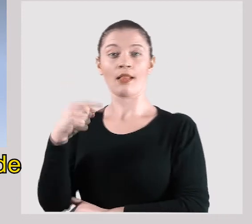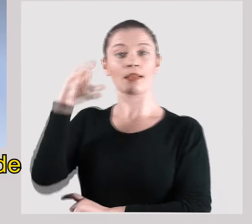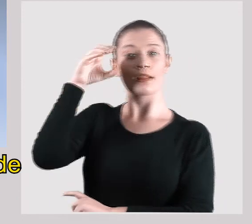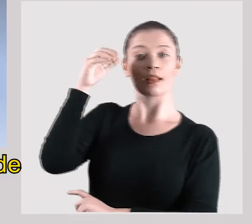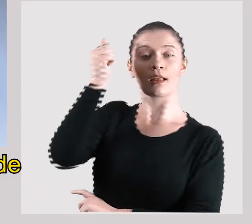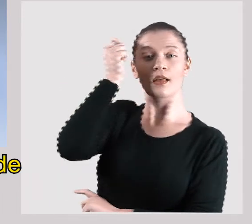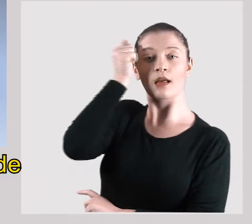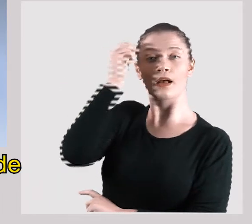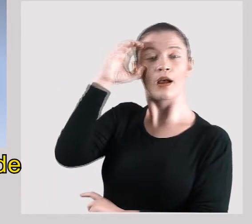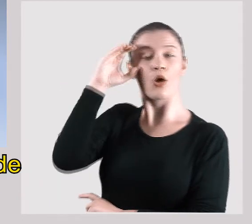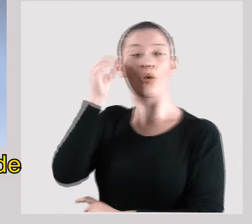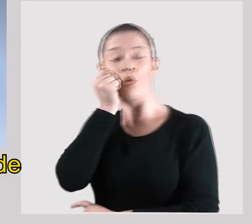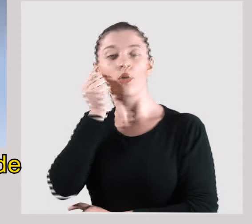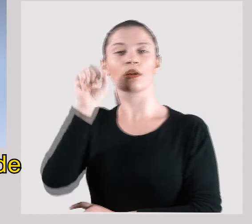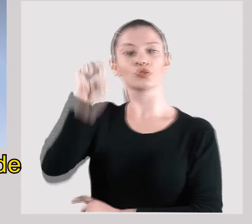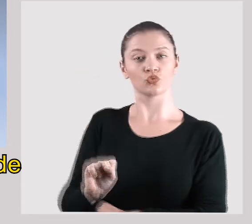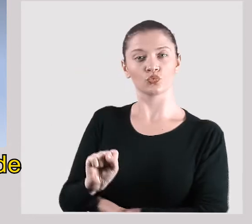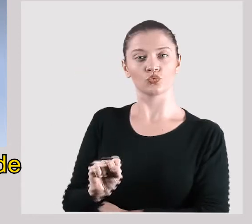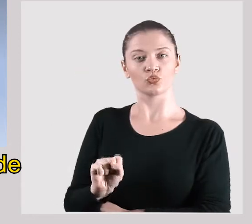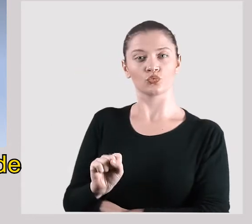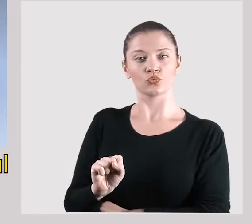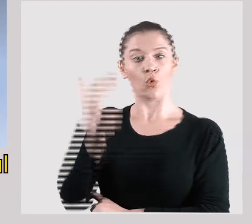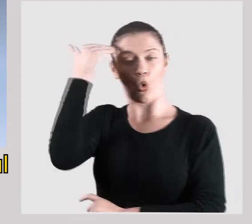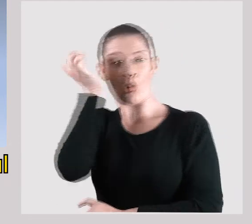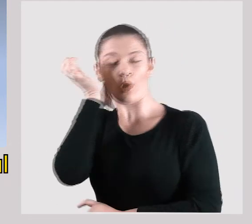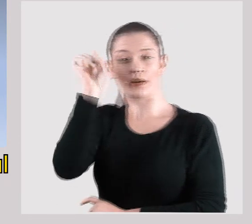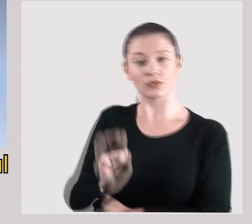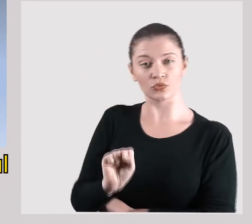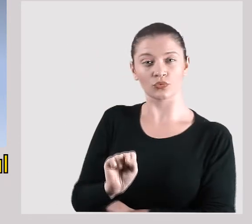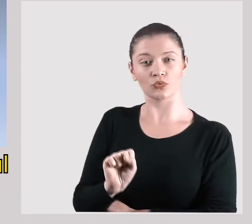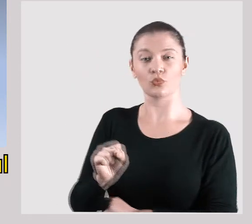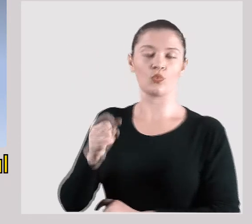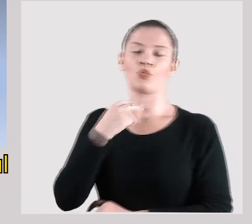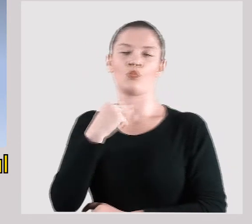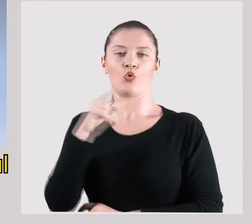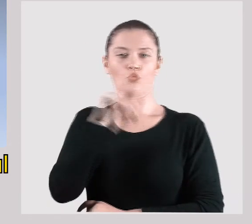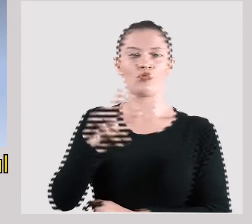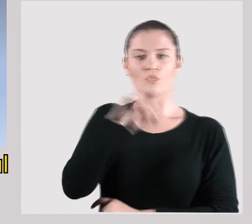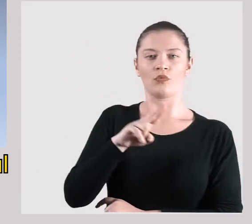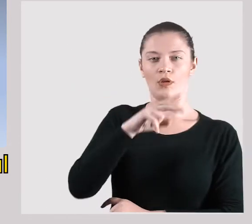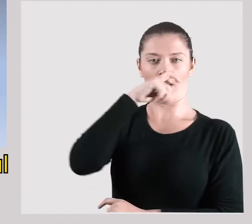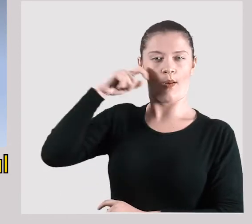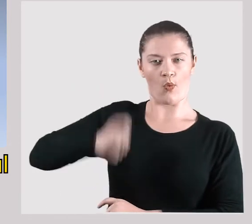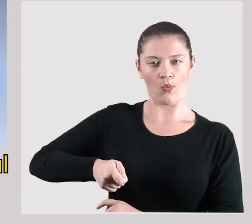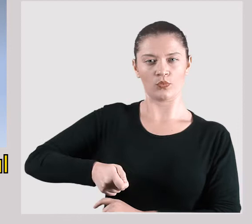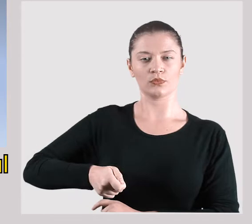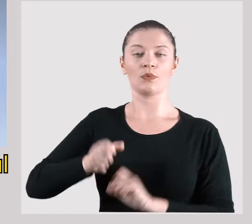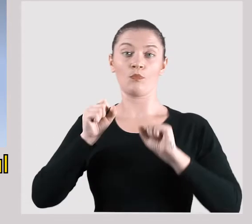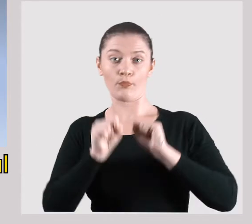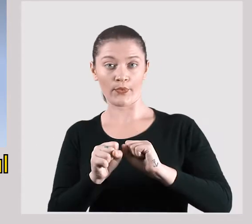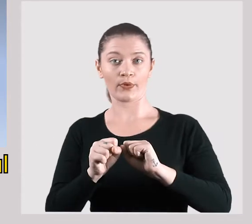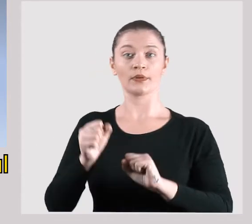castrar pedófilos porque fere a dignidade humana. Eles não podem, então, lá na Rússia, na Coreia do Sul, eles usam o